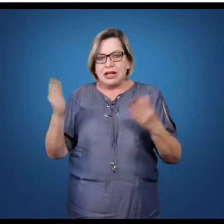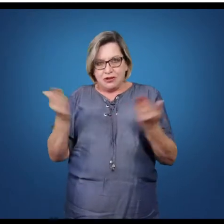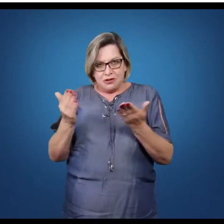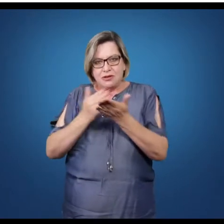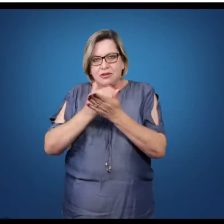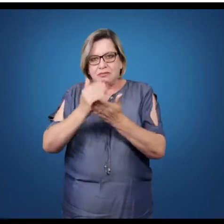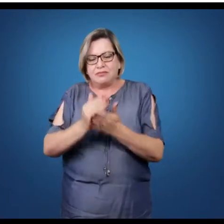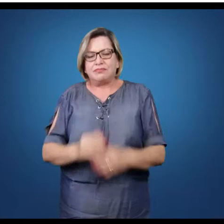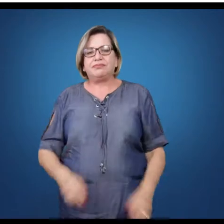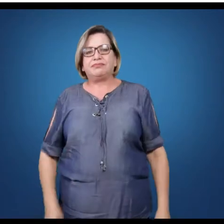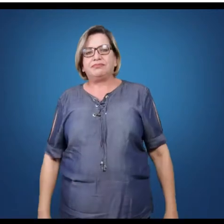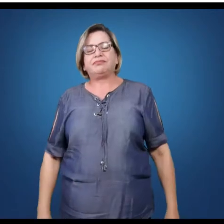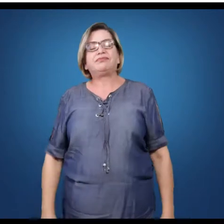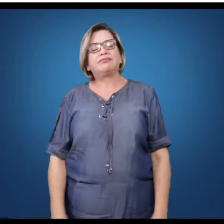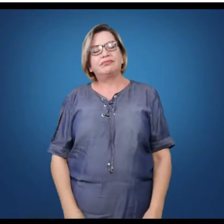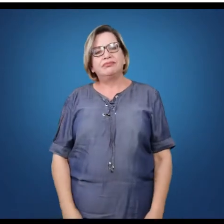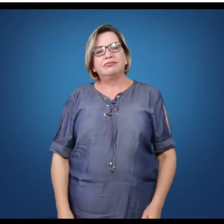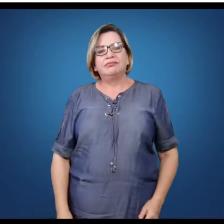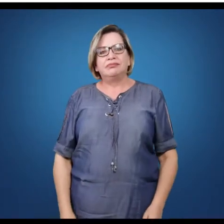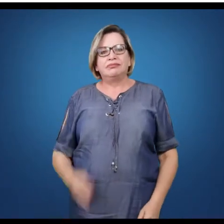lá?